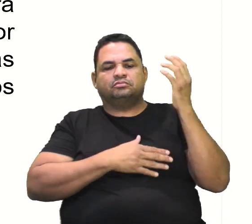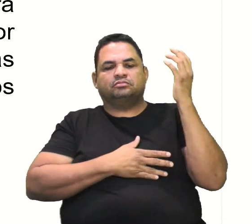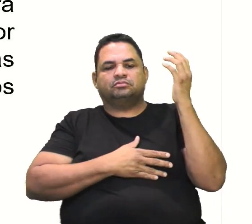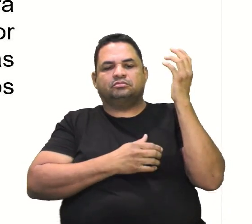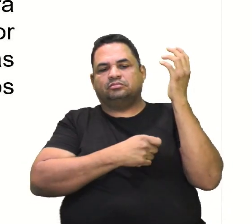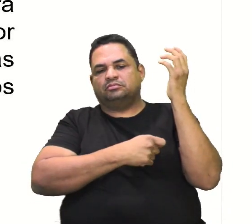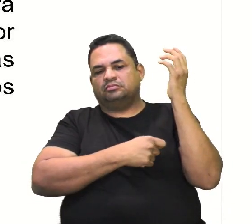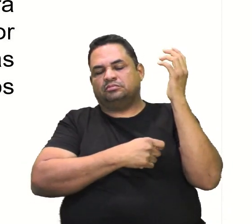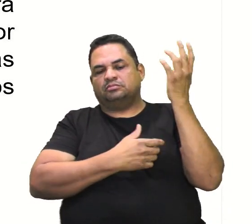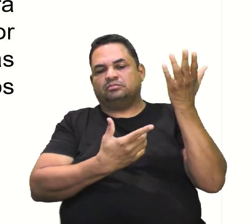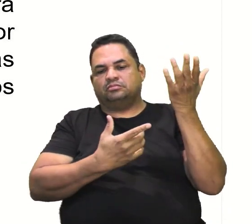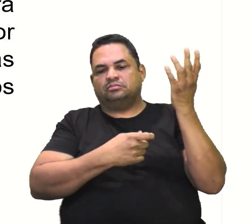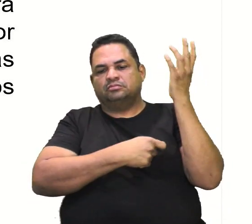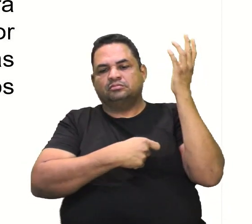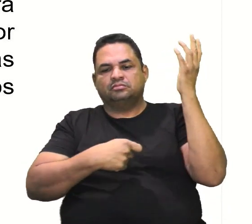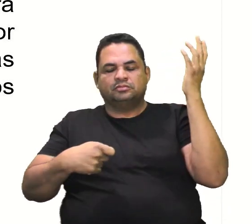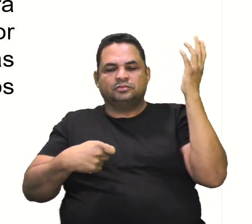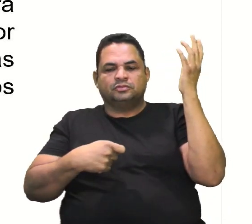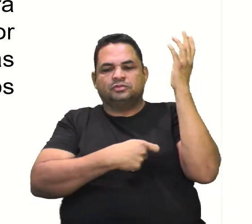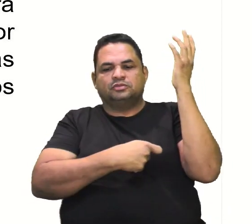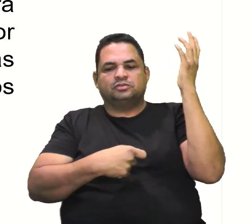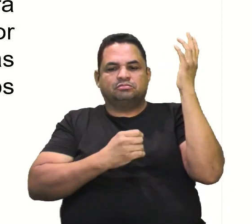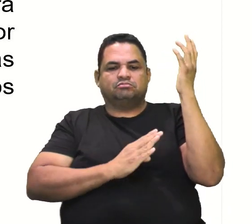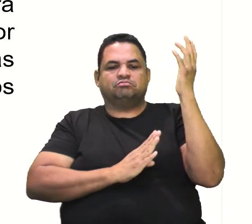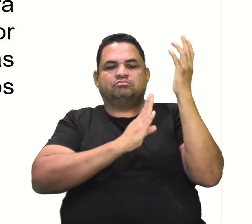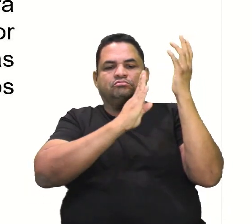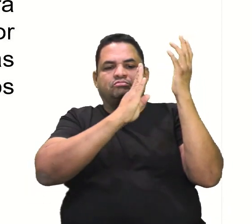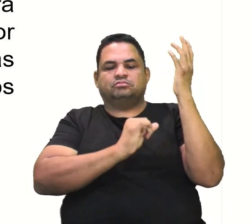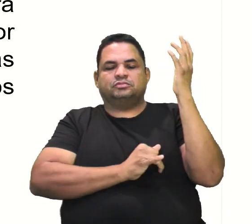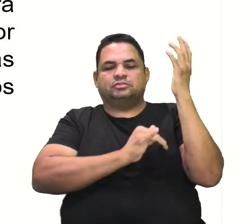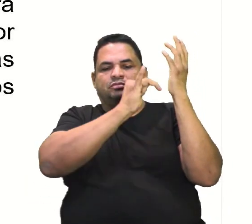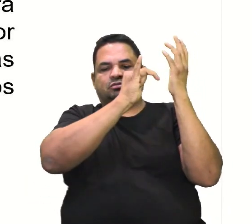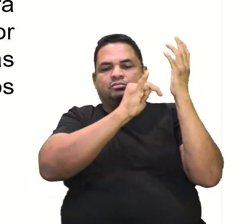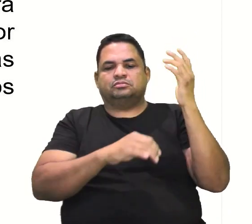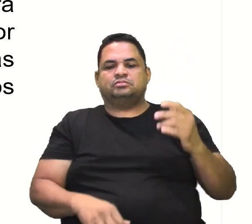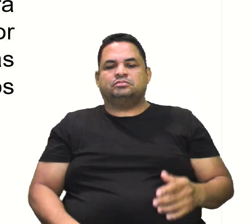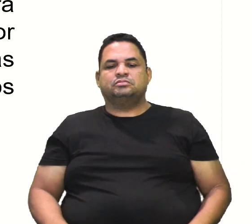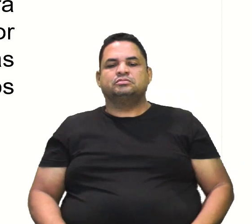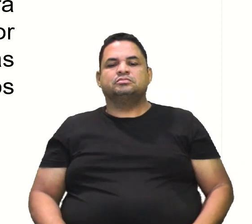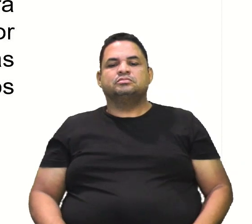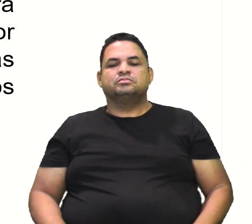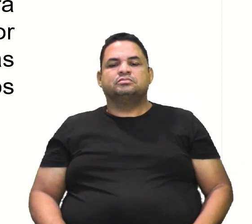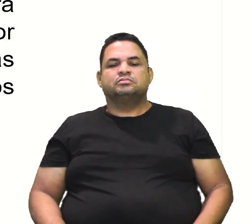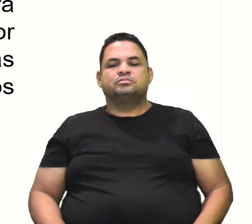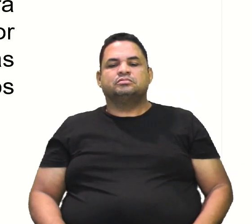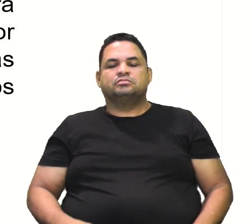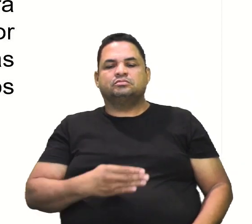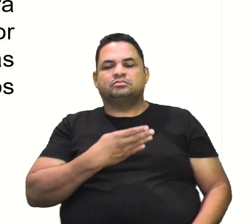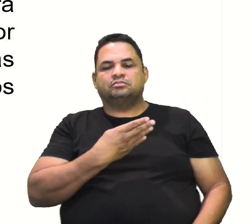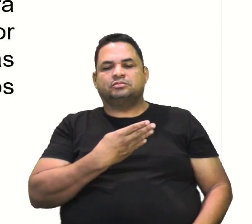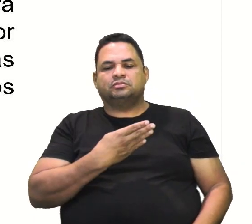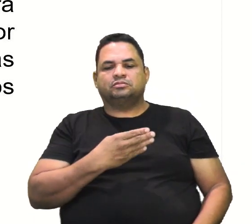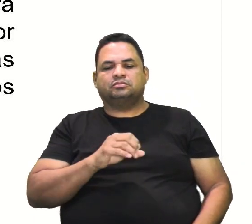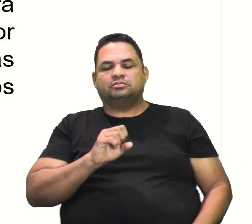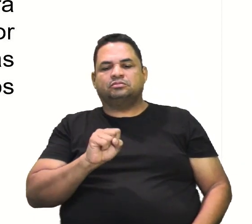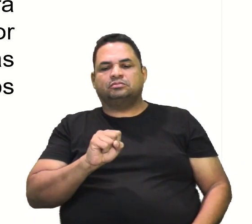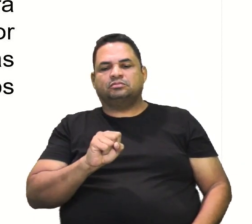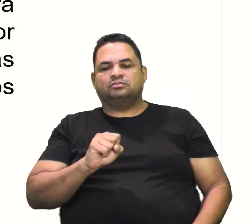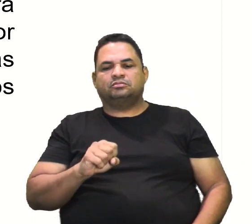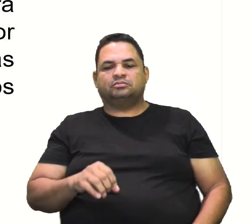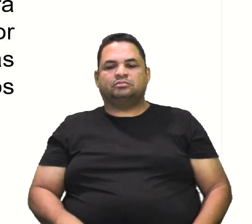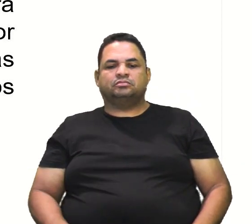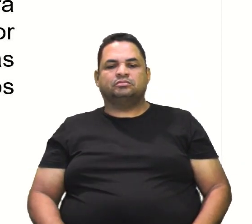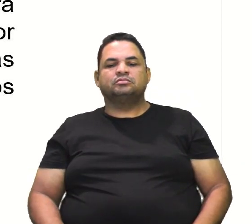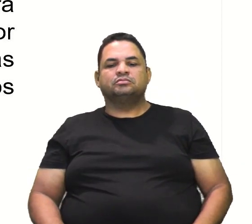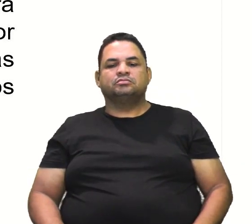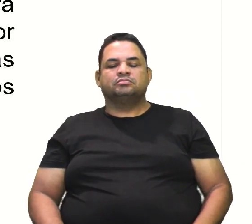abscissas a gente já sabe que é respectivamente 4 e 8, que está indo de 4 em 4, né? Então, no primeiro momento, a primeira pilastra está a 4 metros, a outra